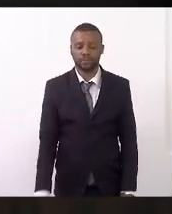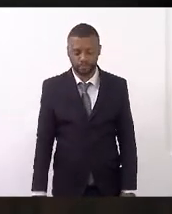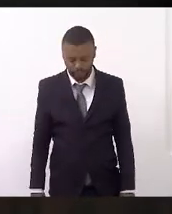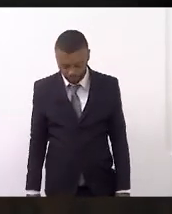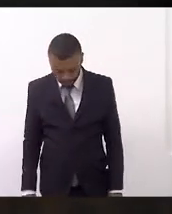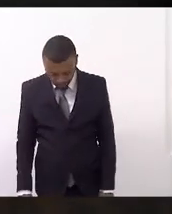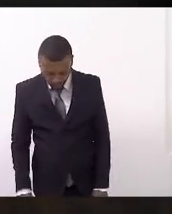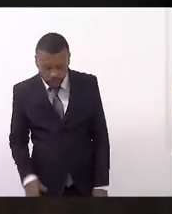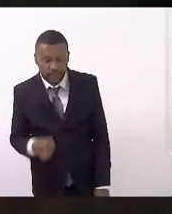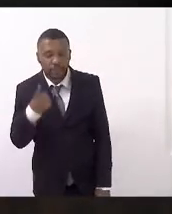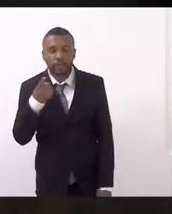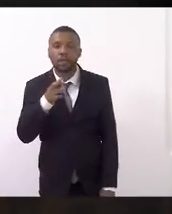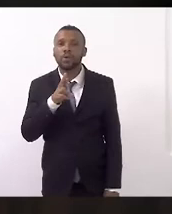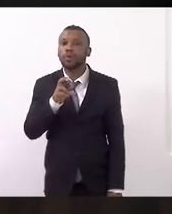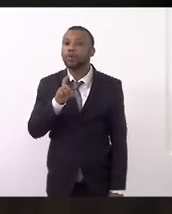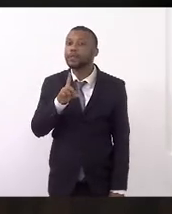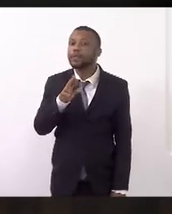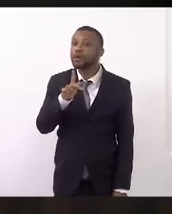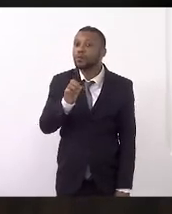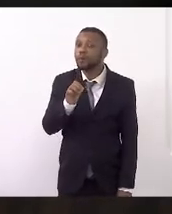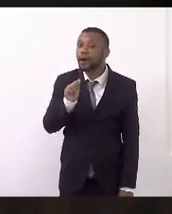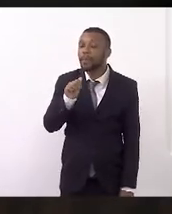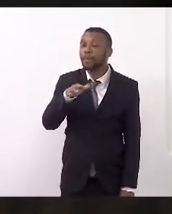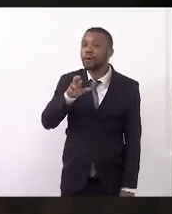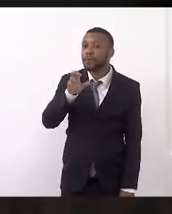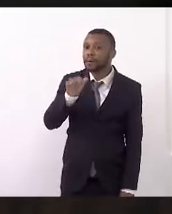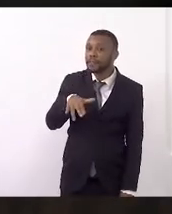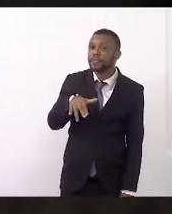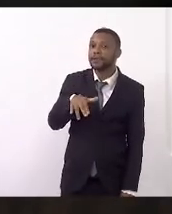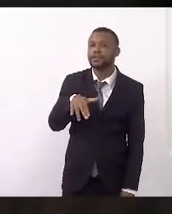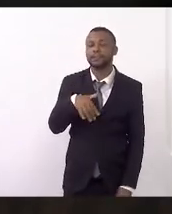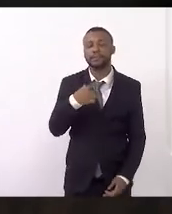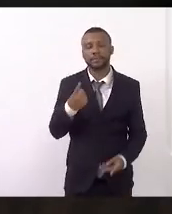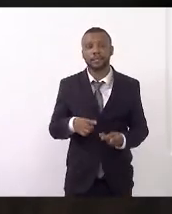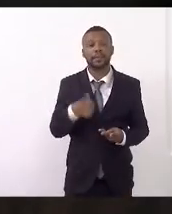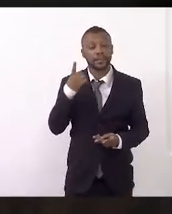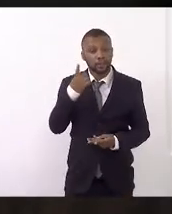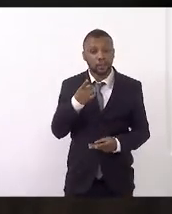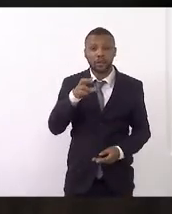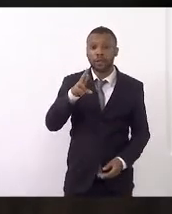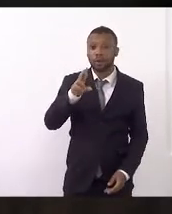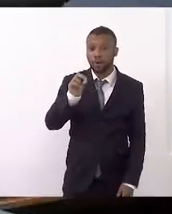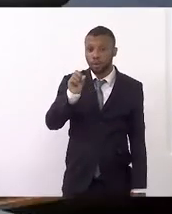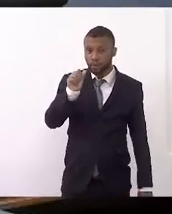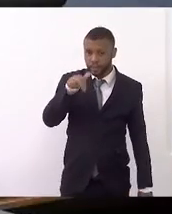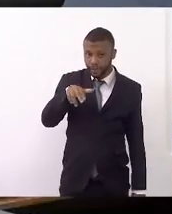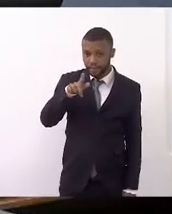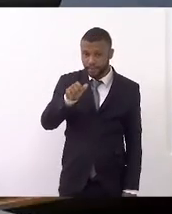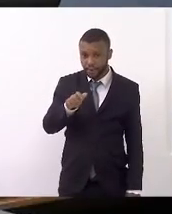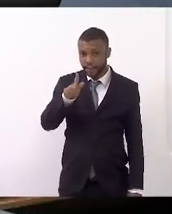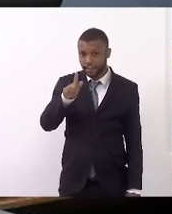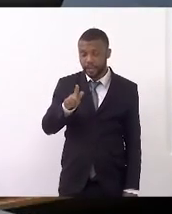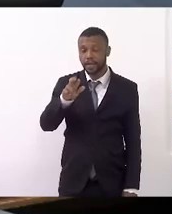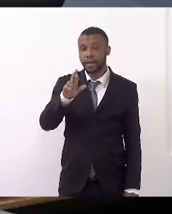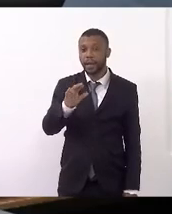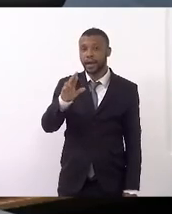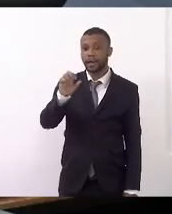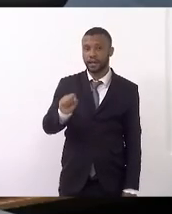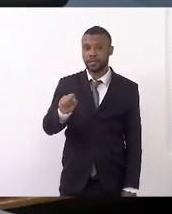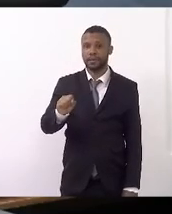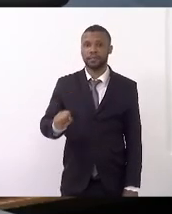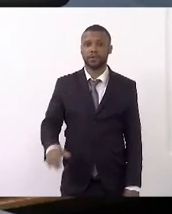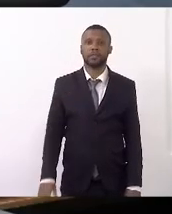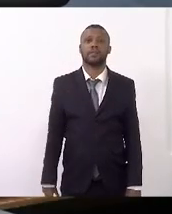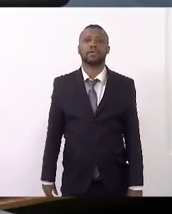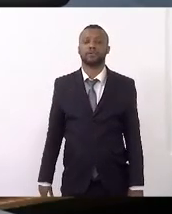Deputado Rodrigo Amorim. Deputado Rodrigo. Deputado Rosenberg Reis. Deputado Rosenberg Reis.